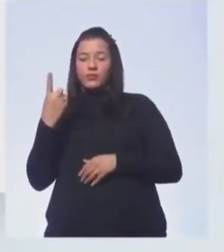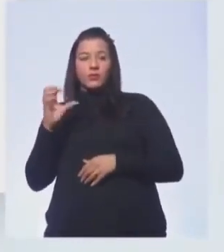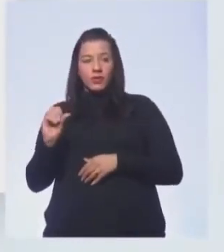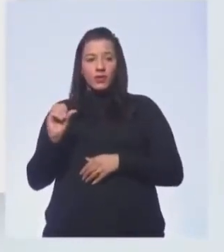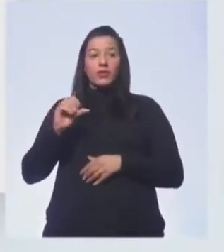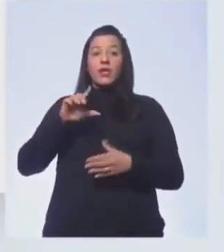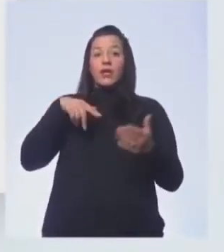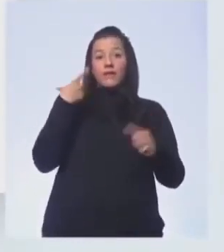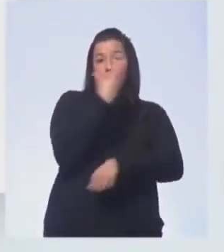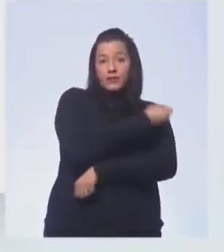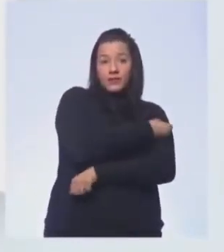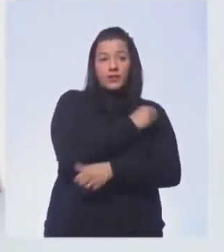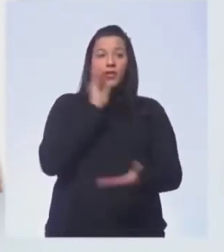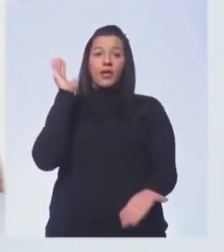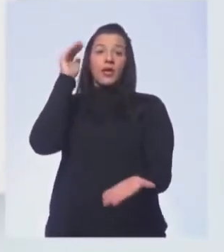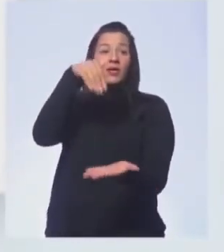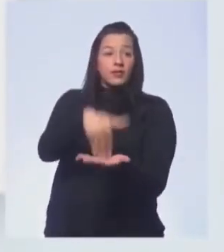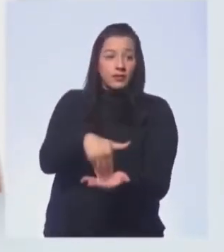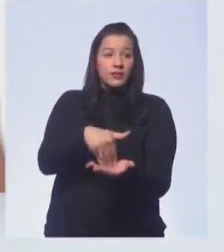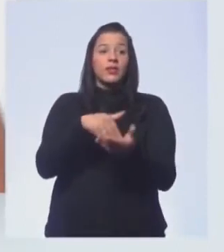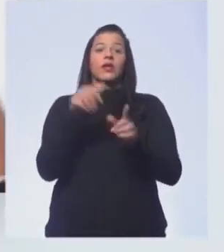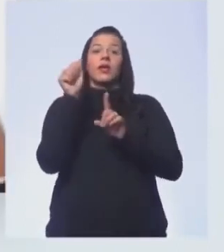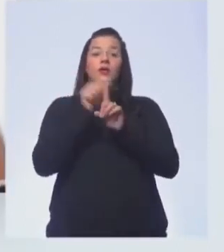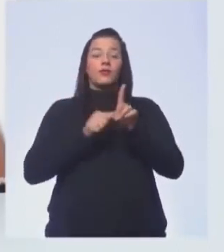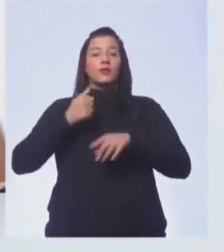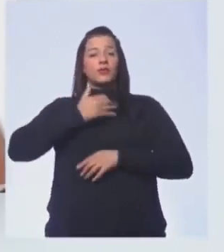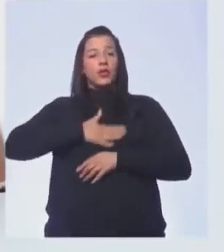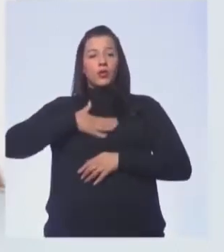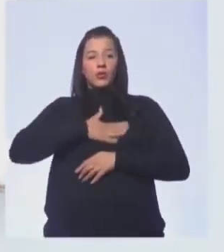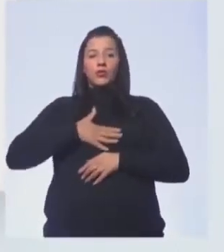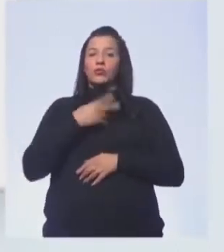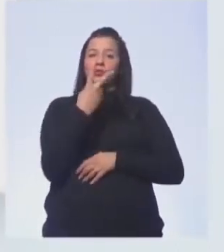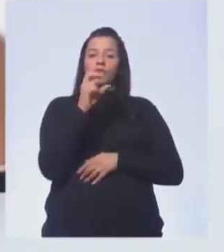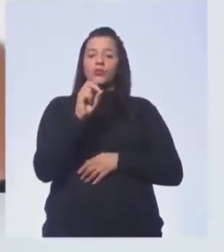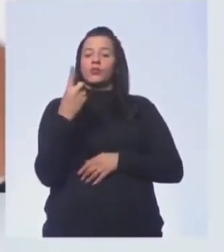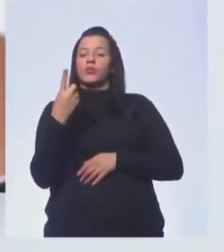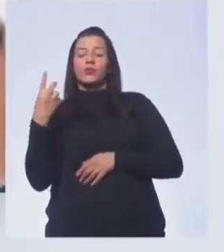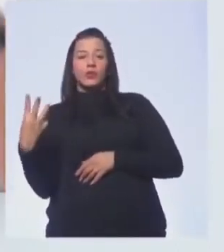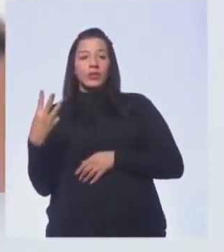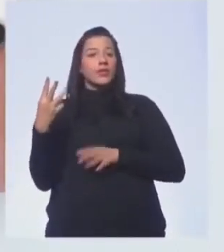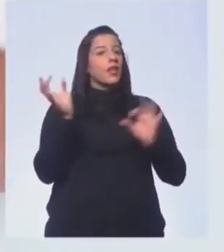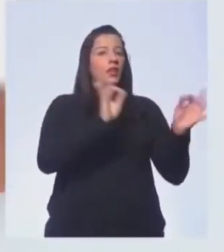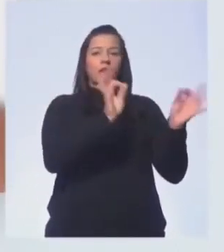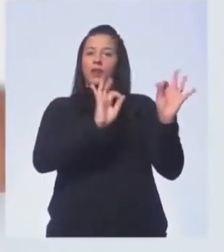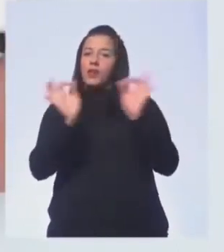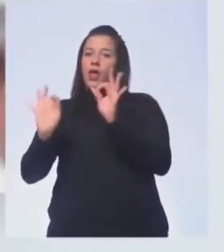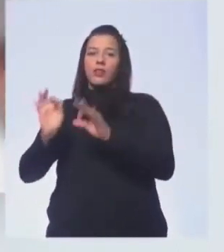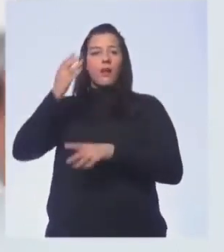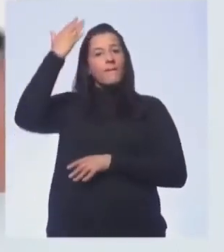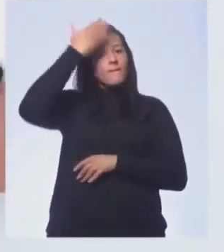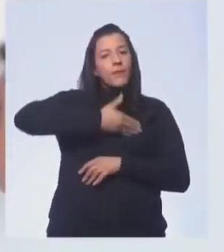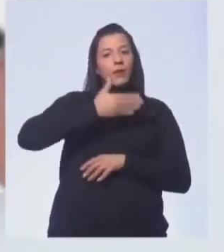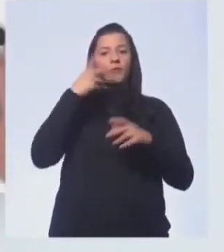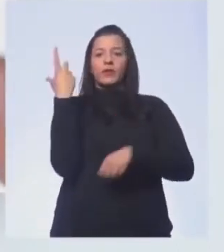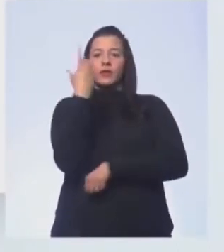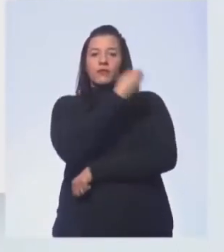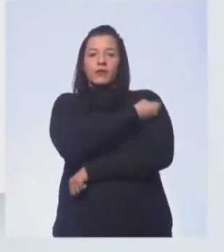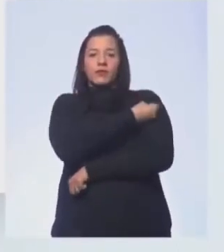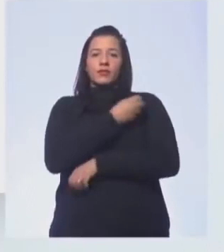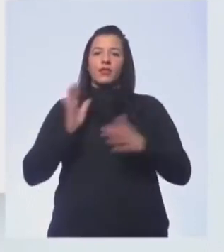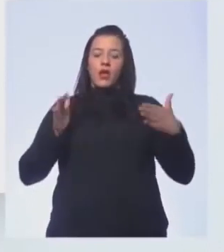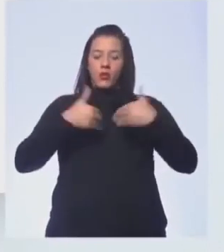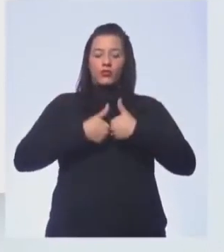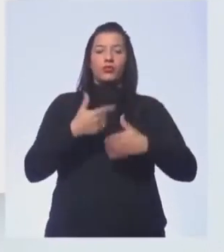foram vacinadas até agosto de 2013, e nenhuma evidência que prova que a vacina causaria